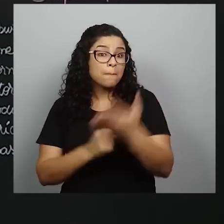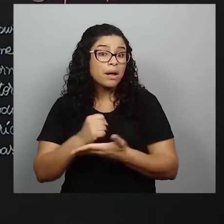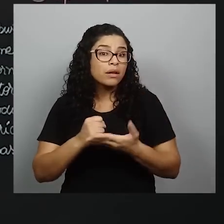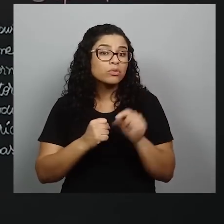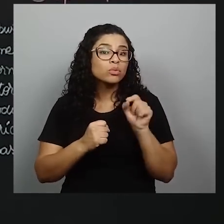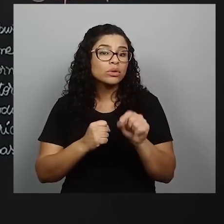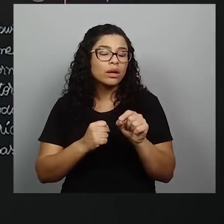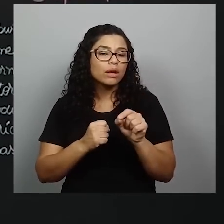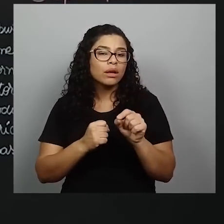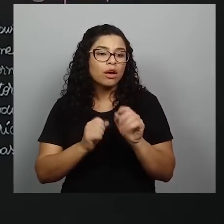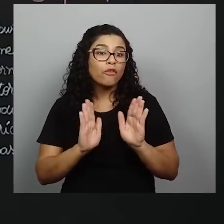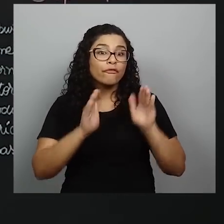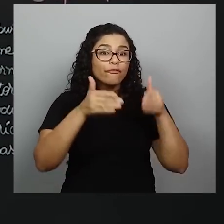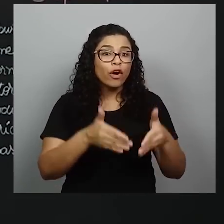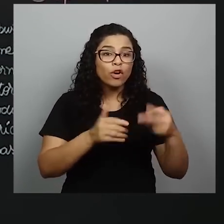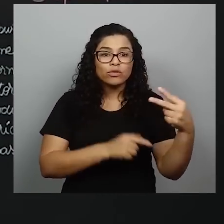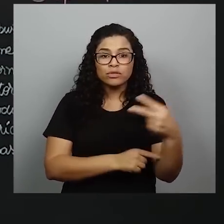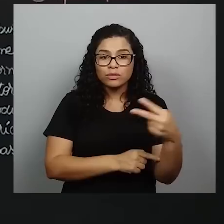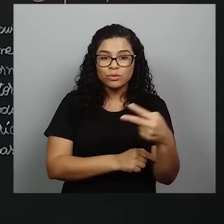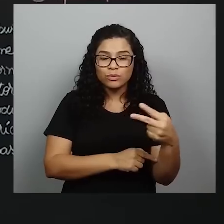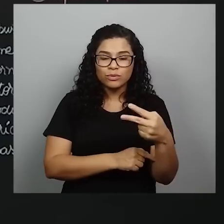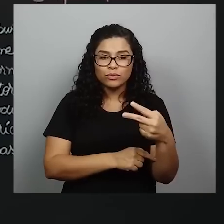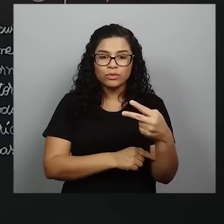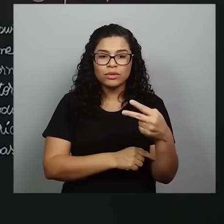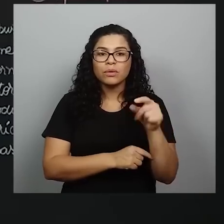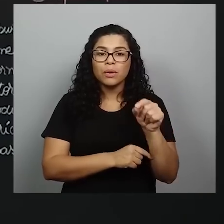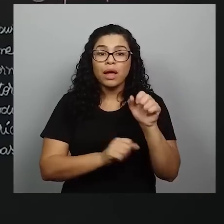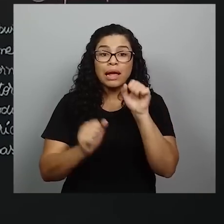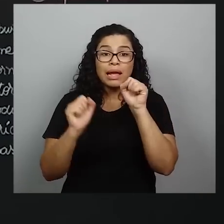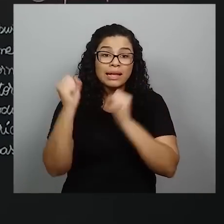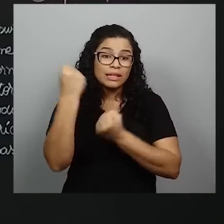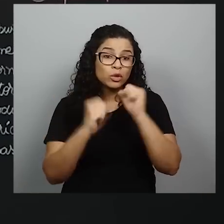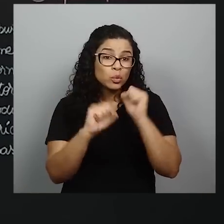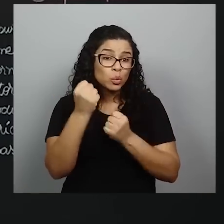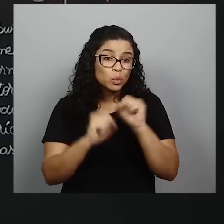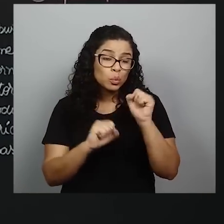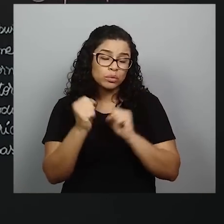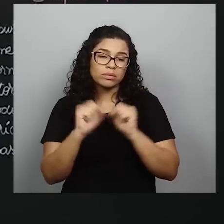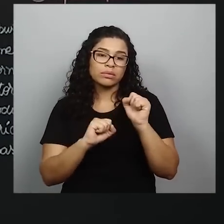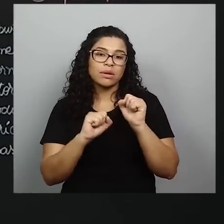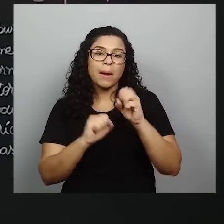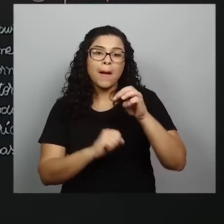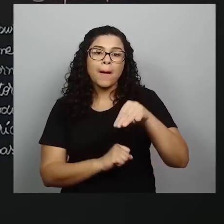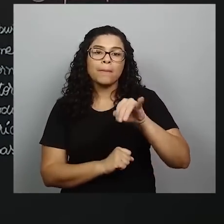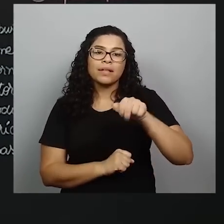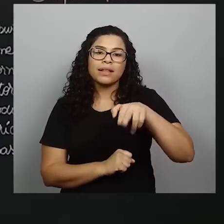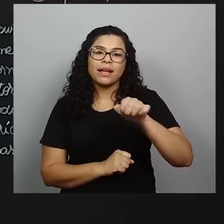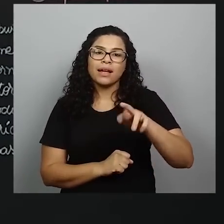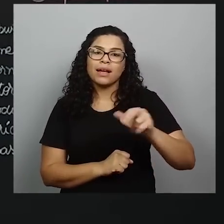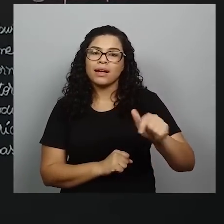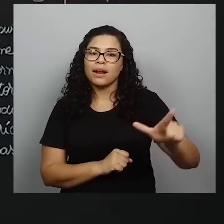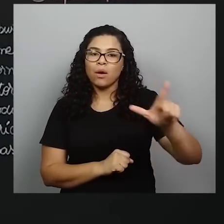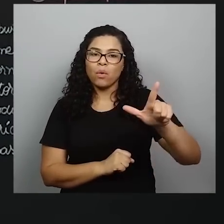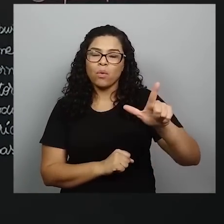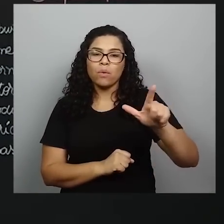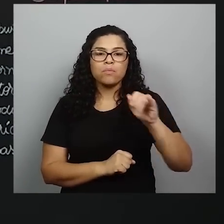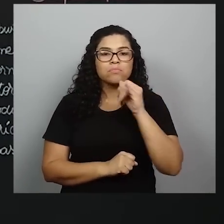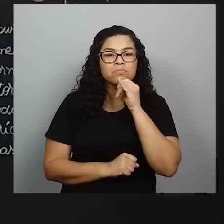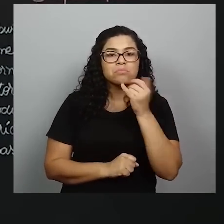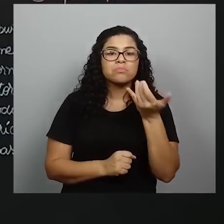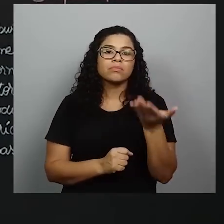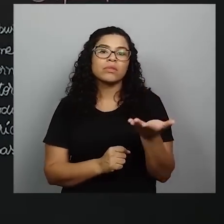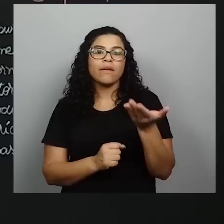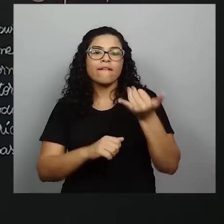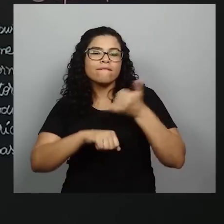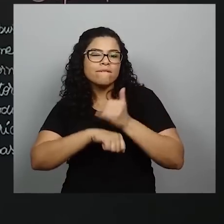pautado para o setor secundário, que é a indústria de mineração, a indústria mineral pesada. Então, os minérios como